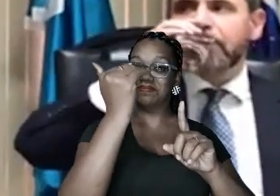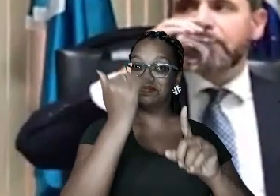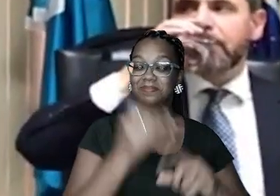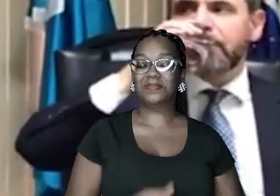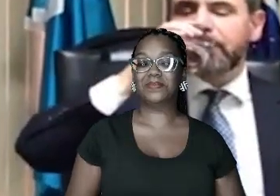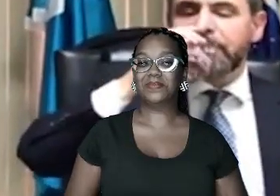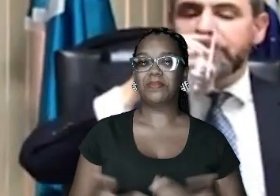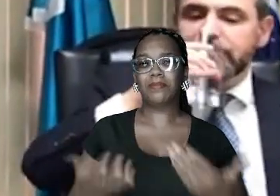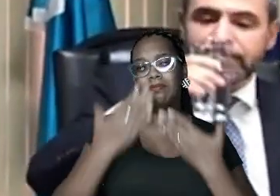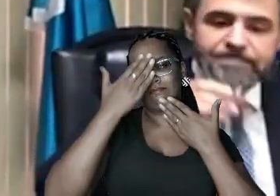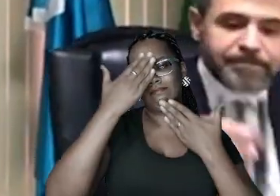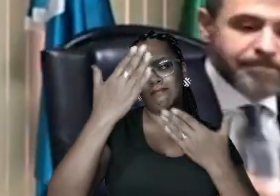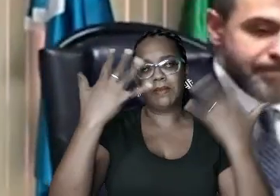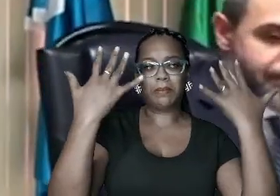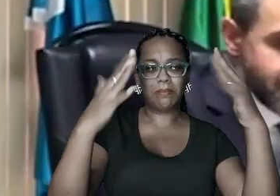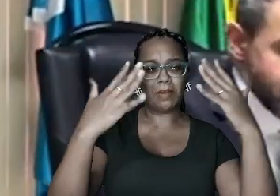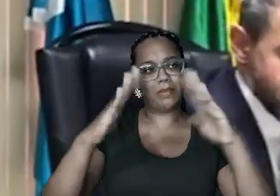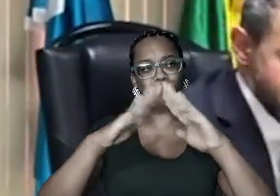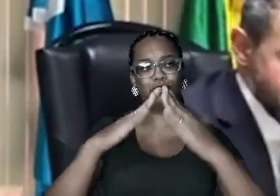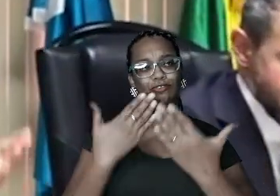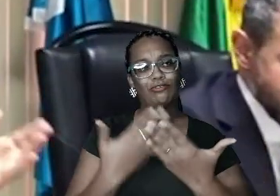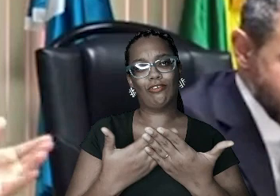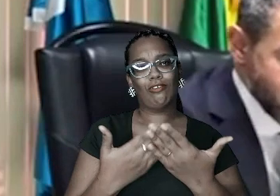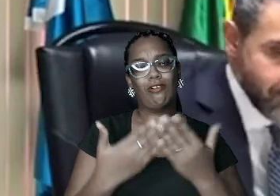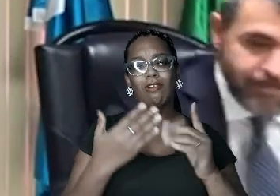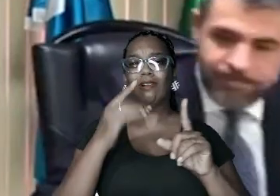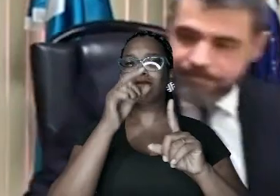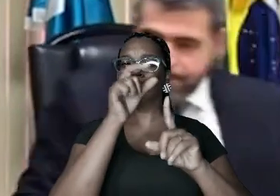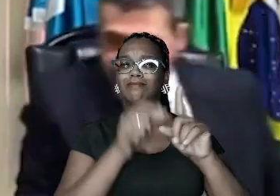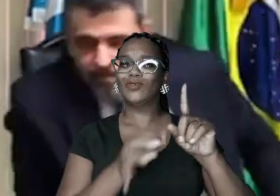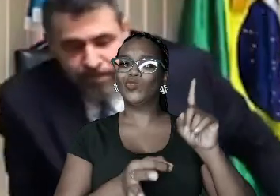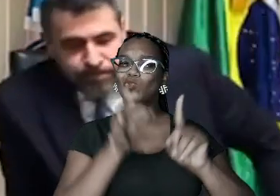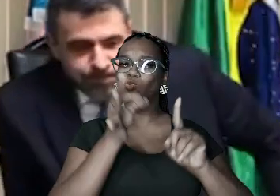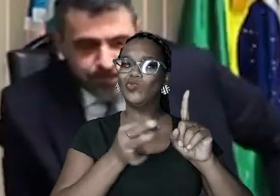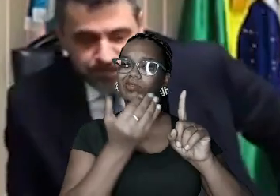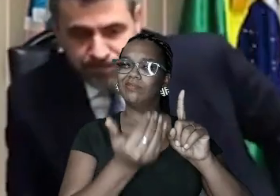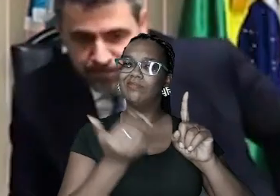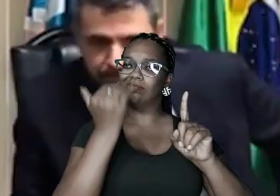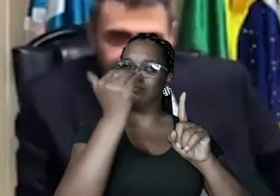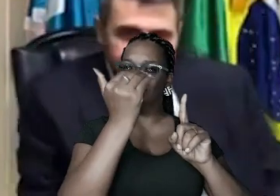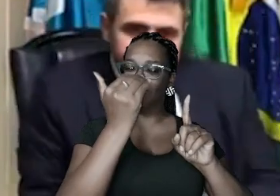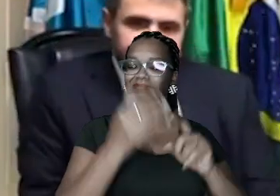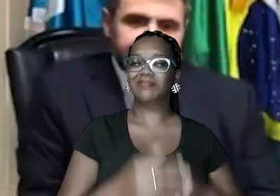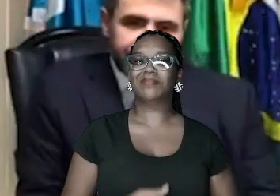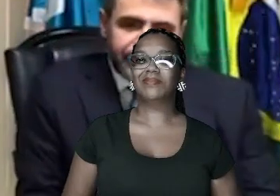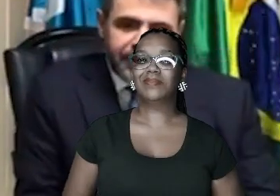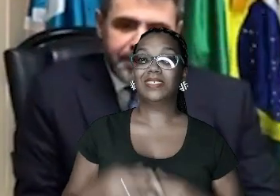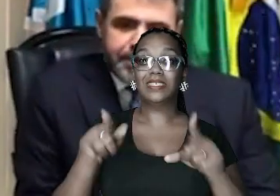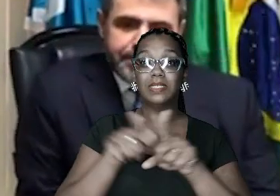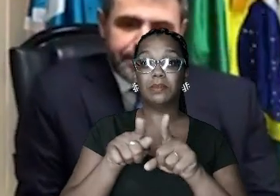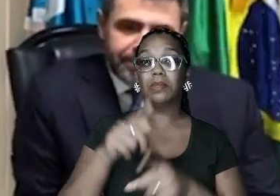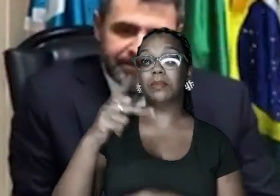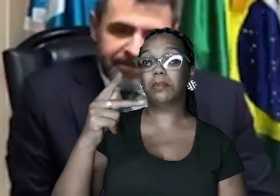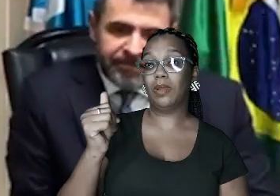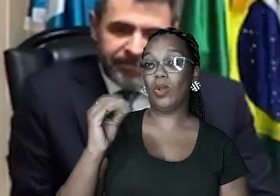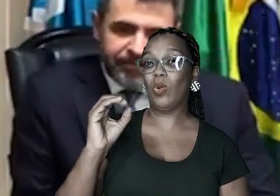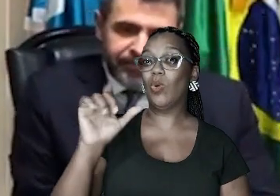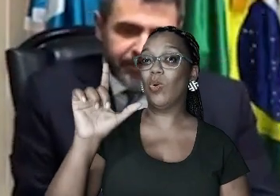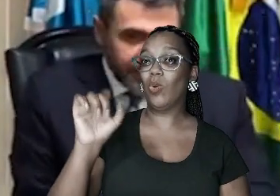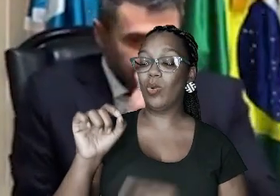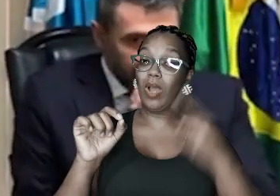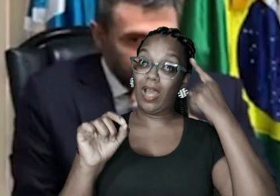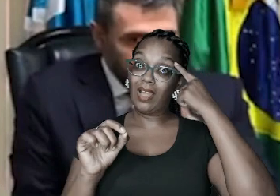vem querer começar agradecendo e parabenizando a escola e o desembargador assim como os colegas Paolo e a Marina